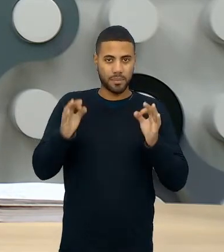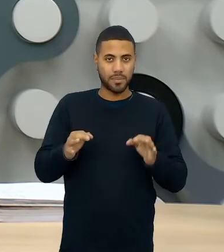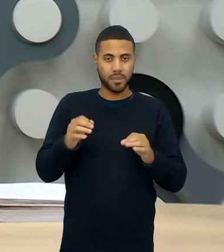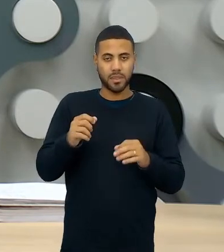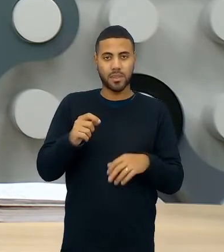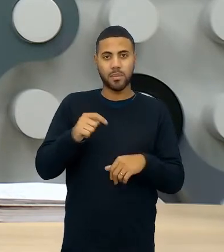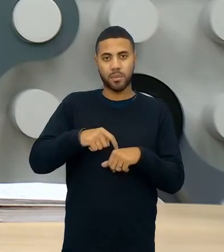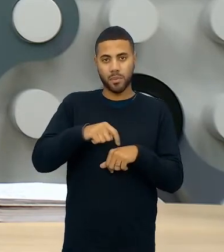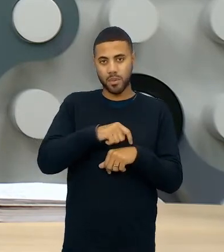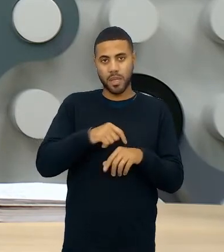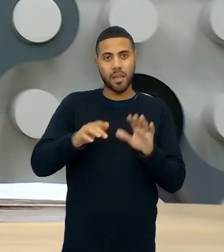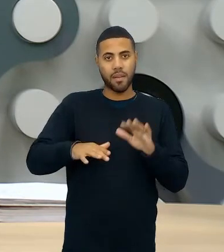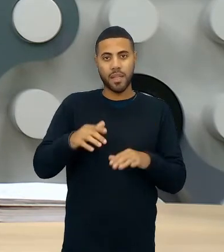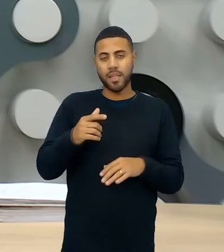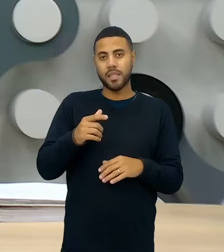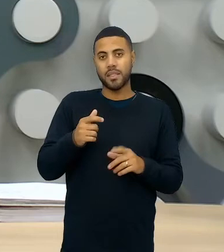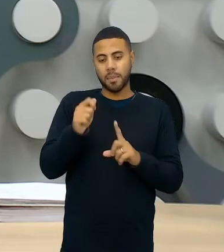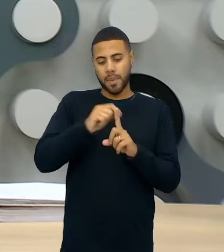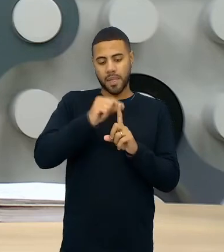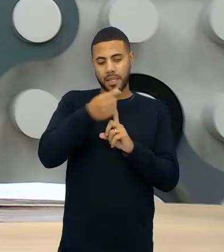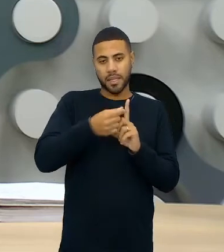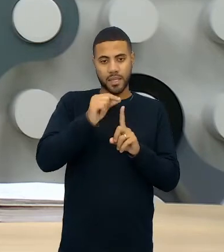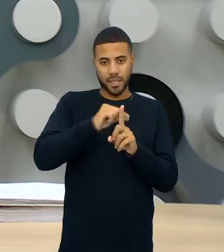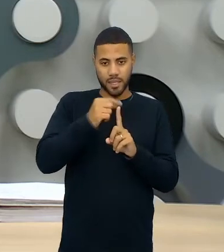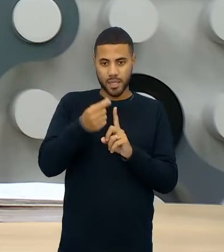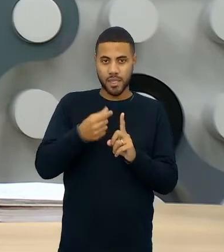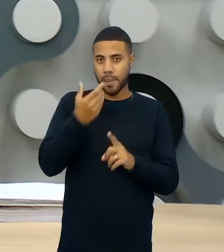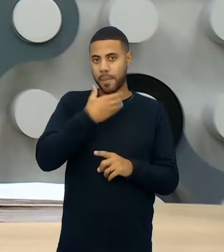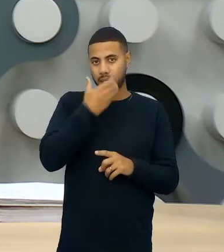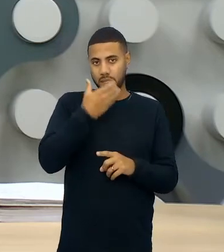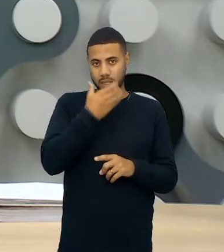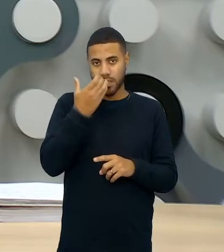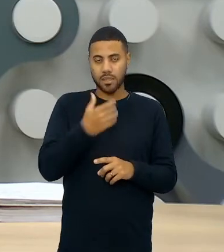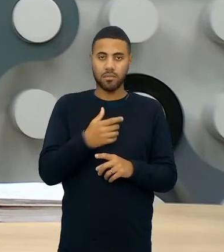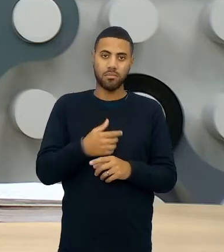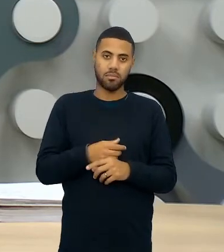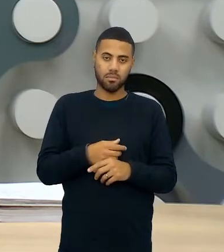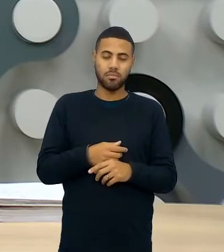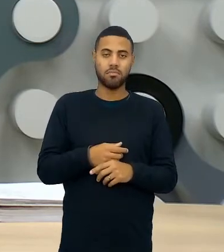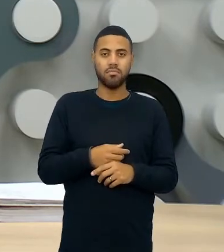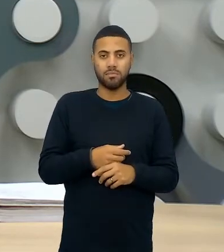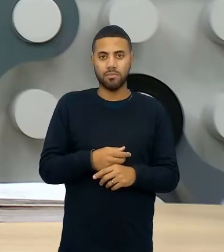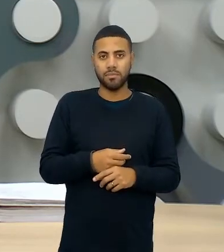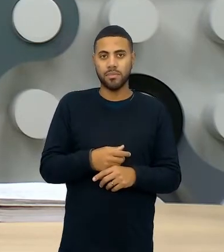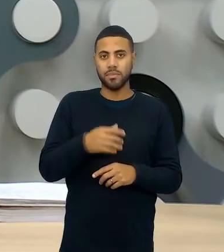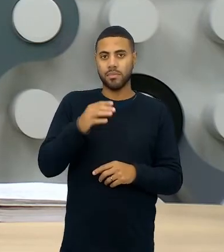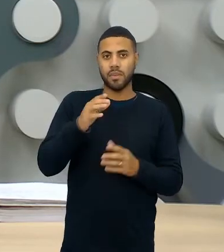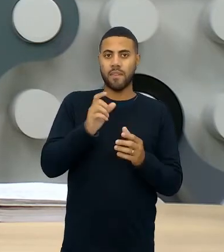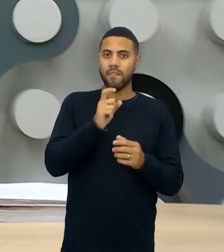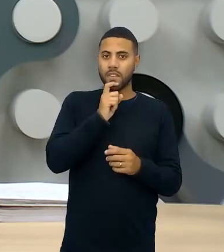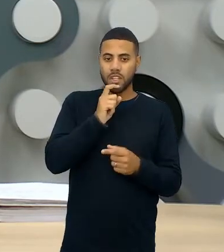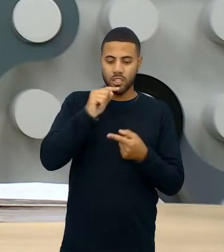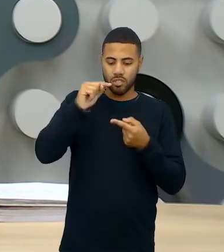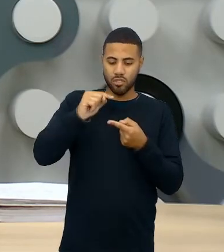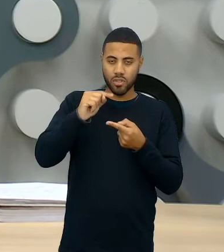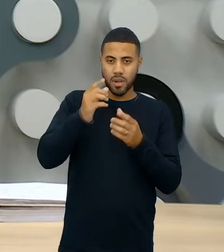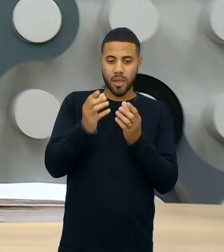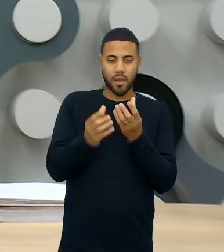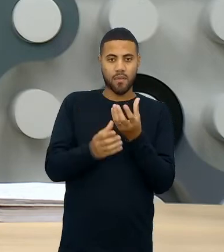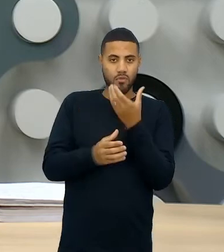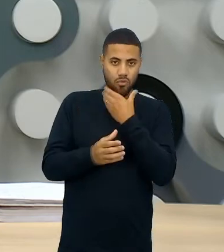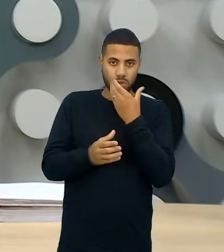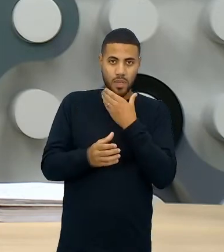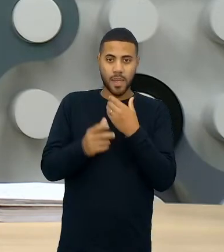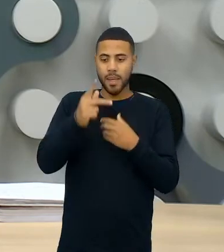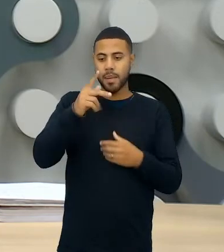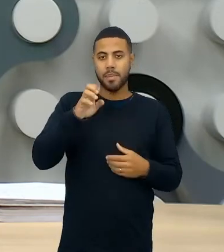tem banana, né? Maçã, pera, vê o que dá mais e está mais em conta. Compra o suficiente que você vai